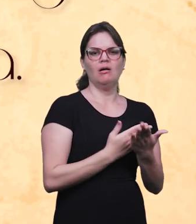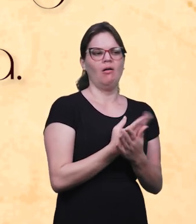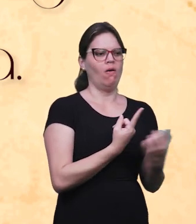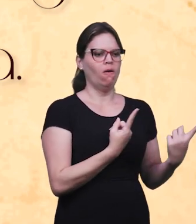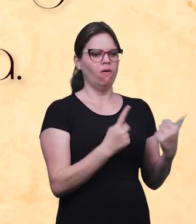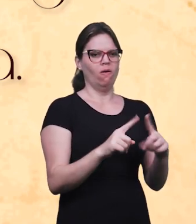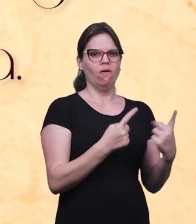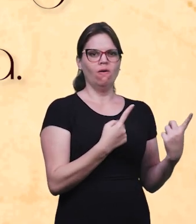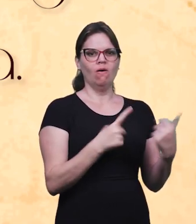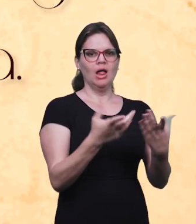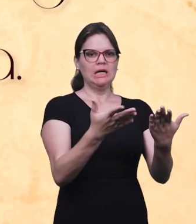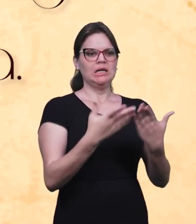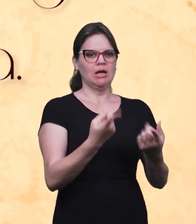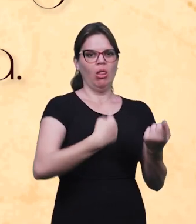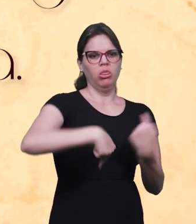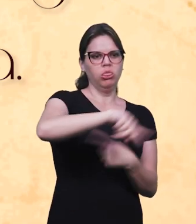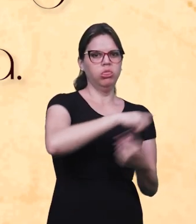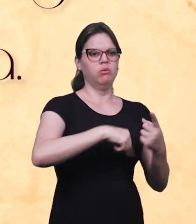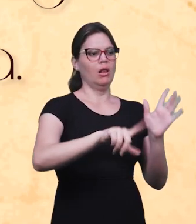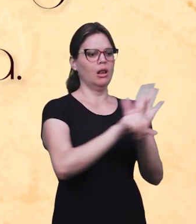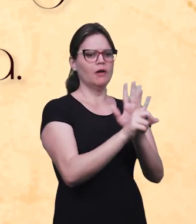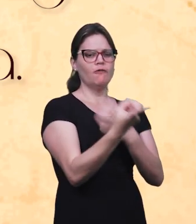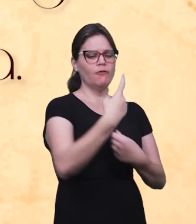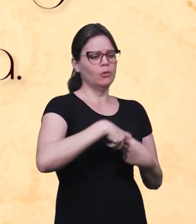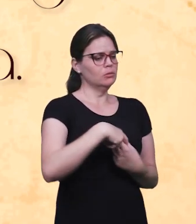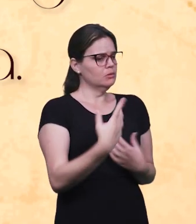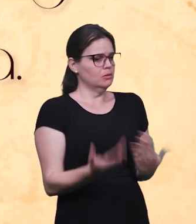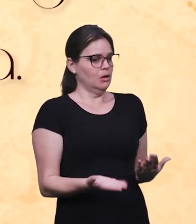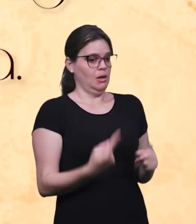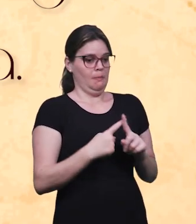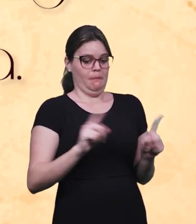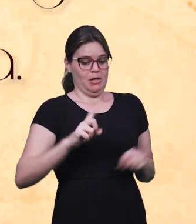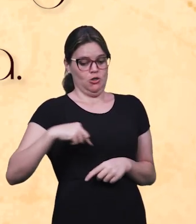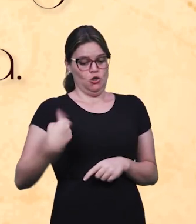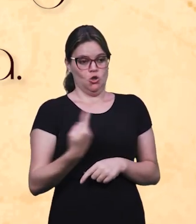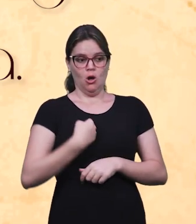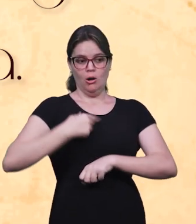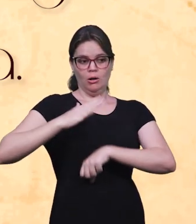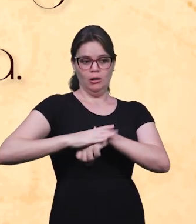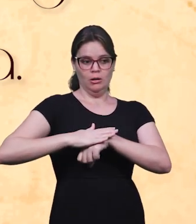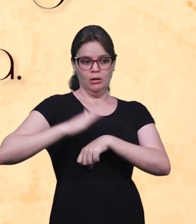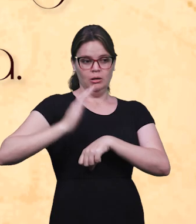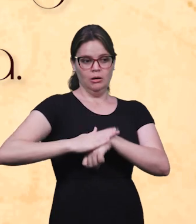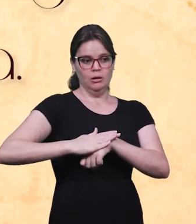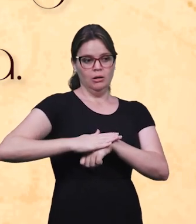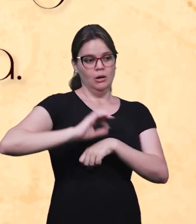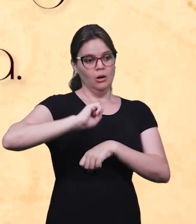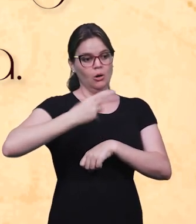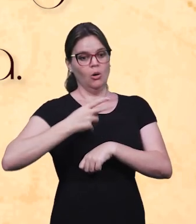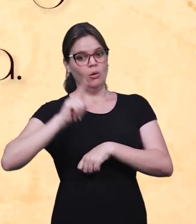céu, vos anuncie outro evangelho, além do que já vos tenho